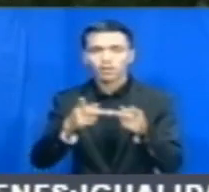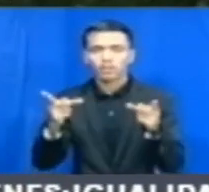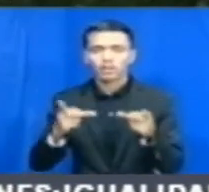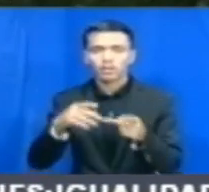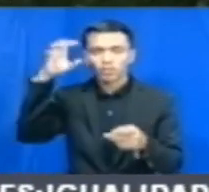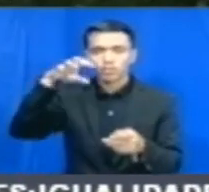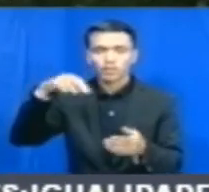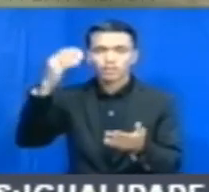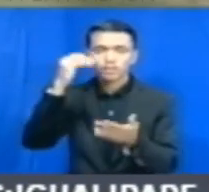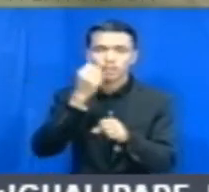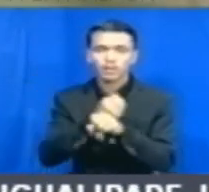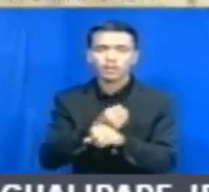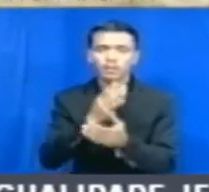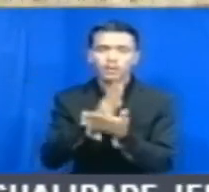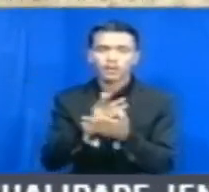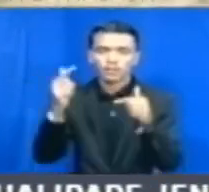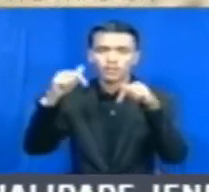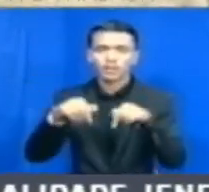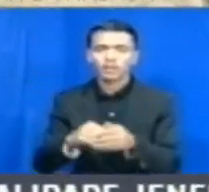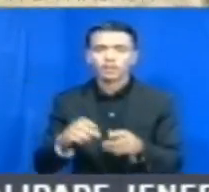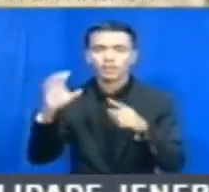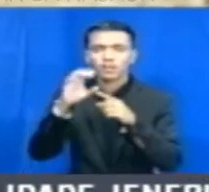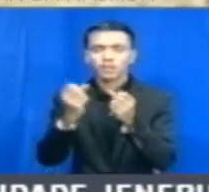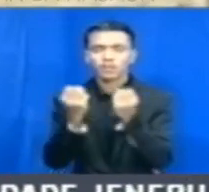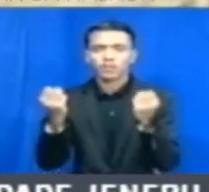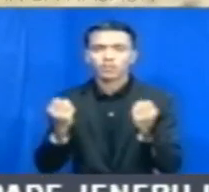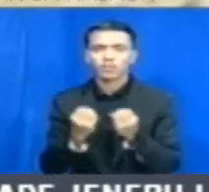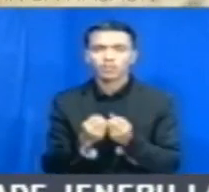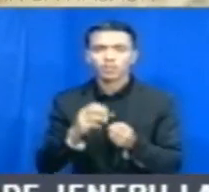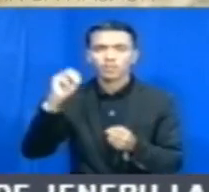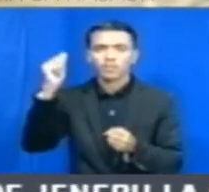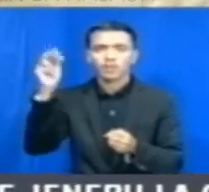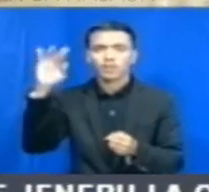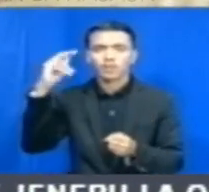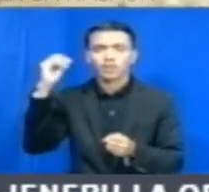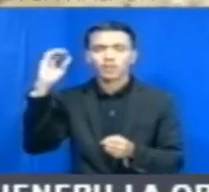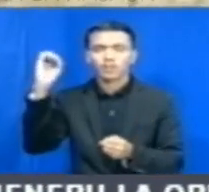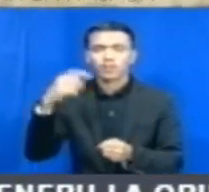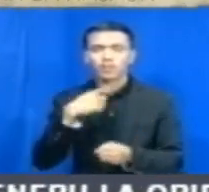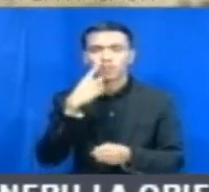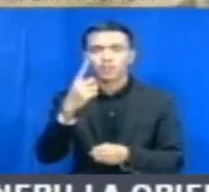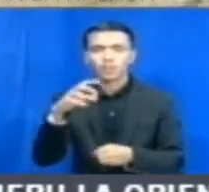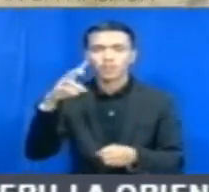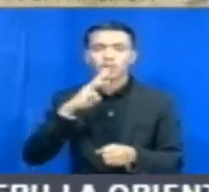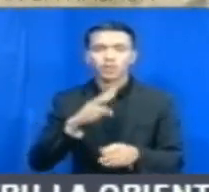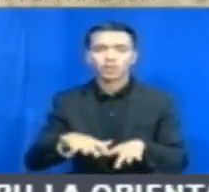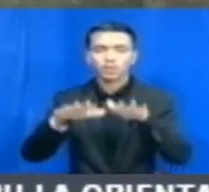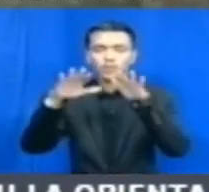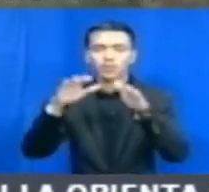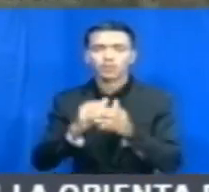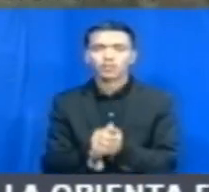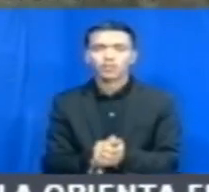para am te ji filafal me amne fatin entretanto sefisuku uma wine leten Martino Suarez afirma inundação foi na